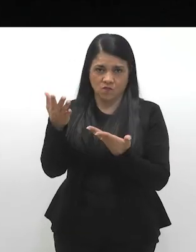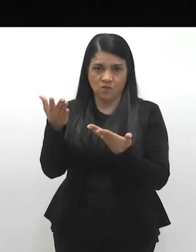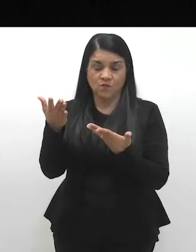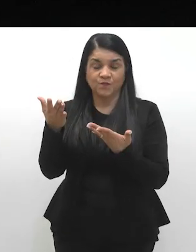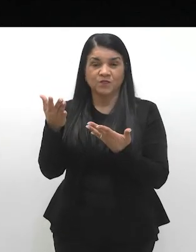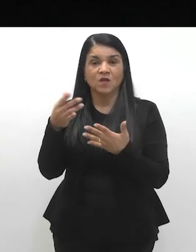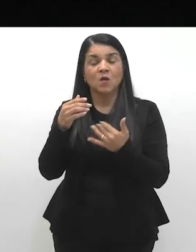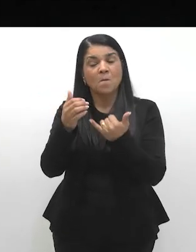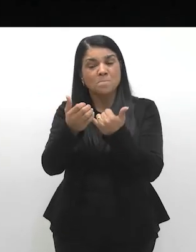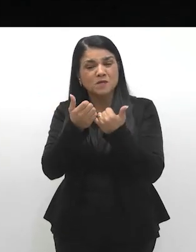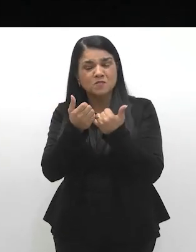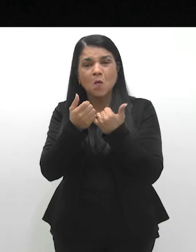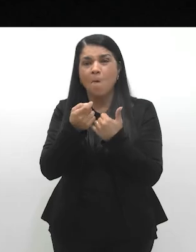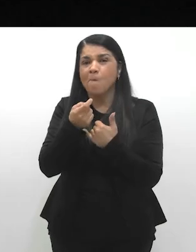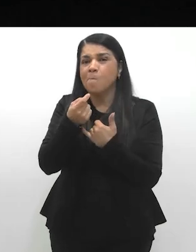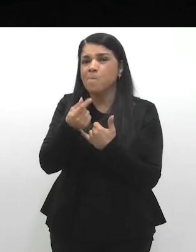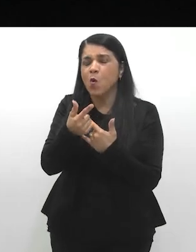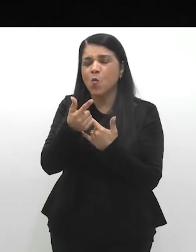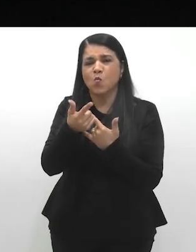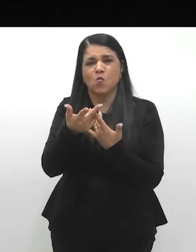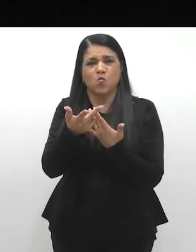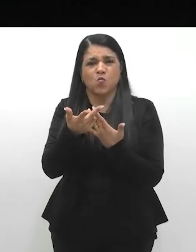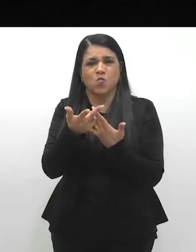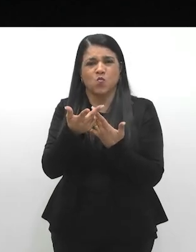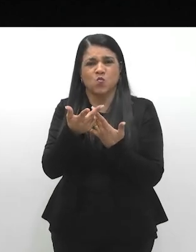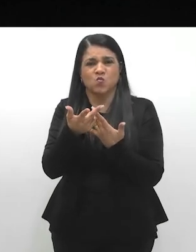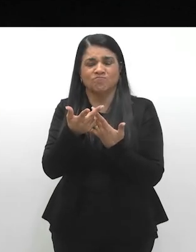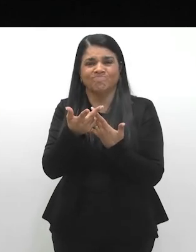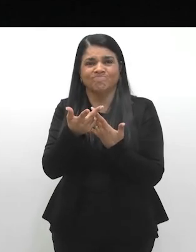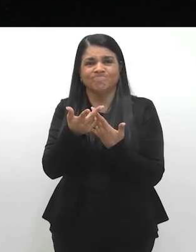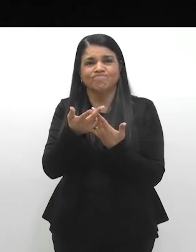hoje pouco visto dentro do país,